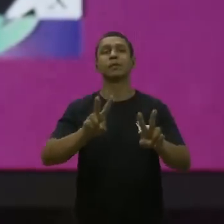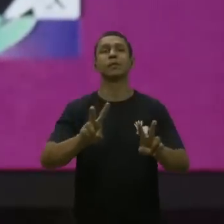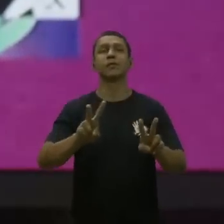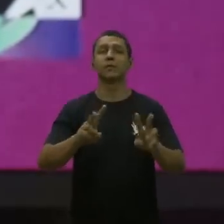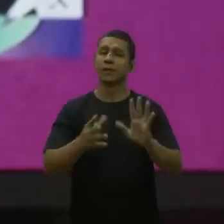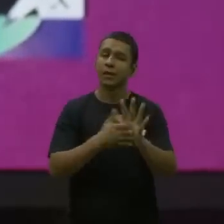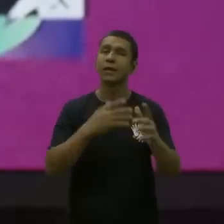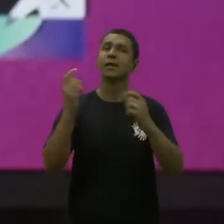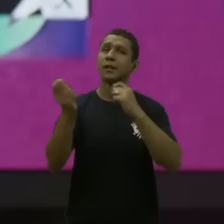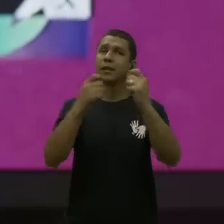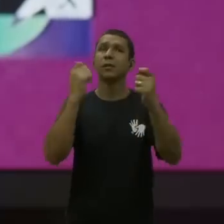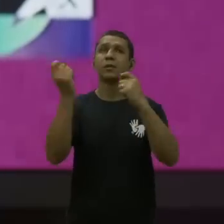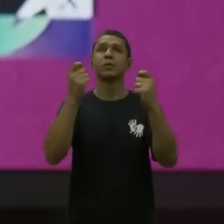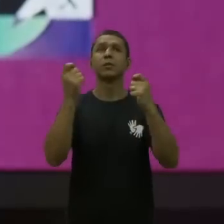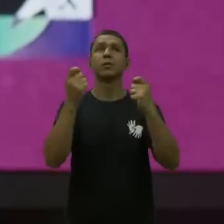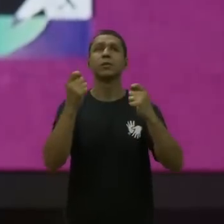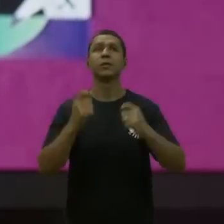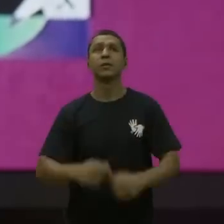Oh, aleluia.